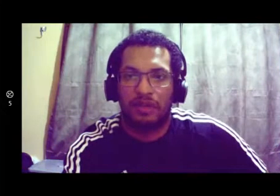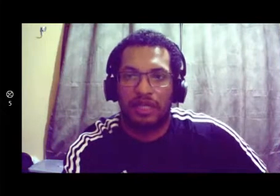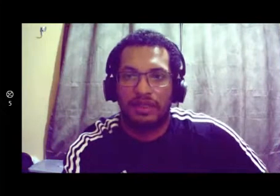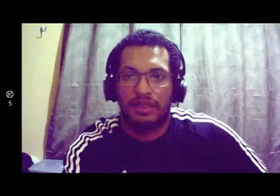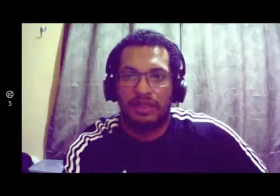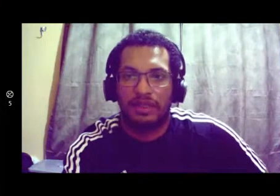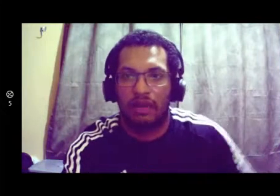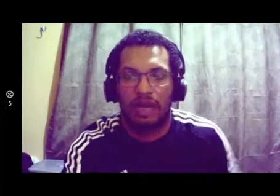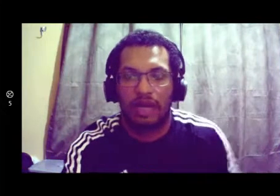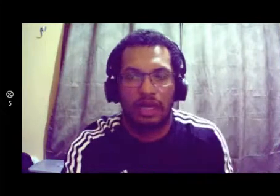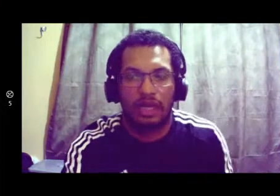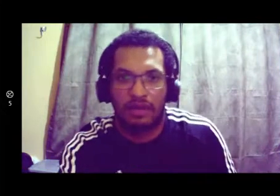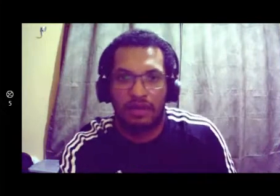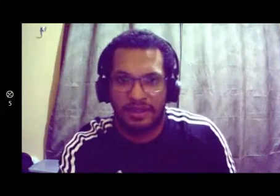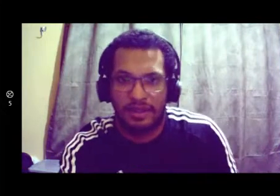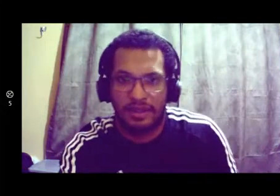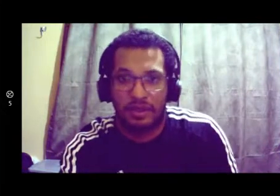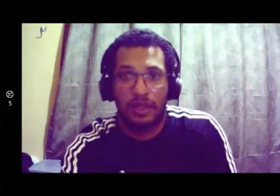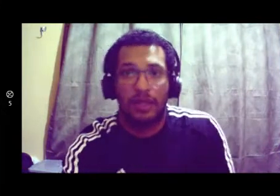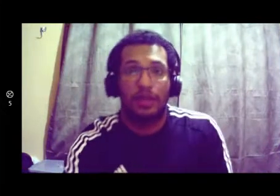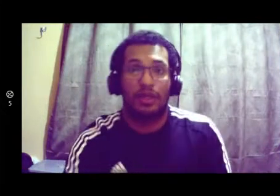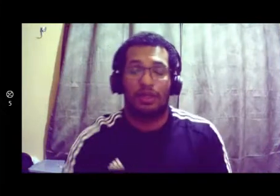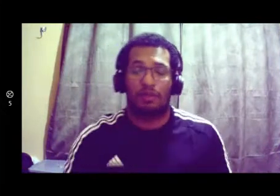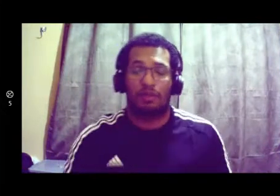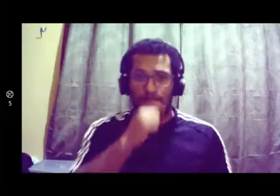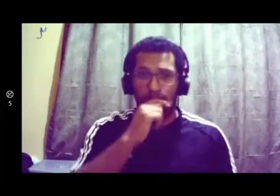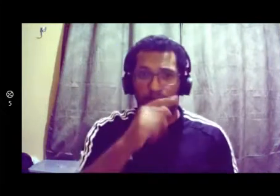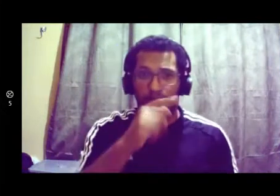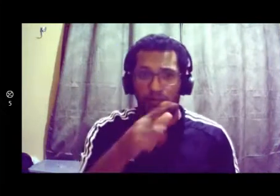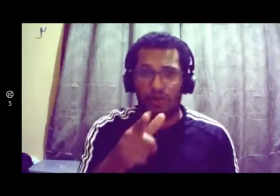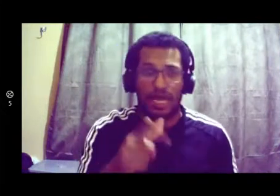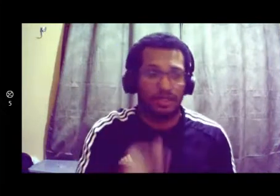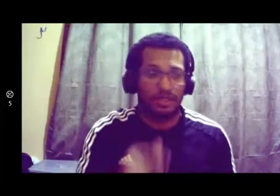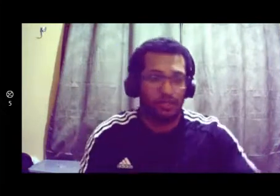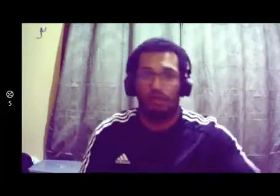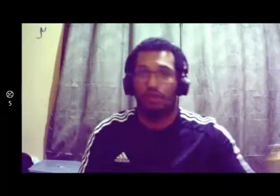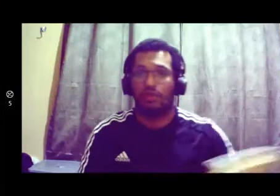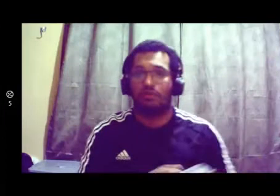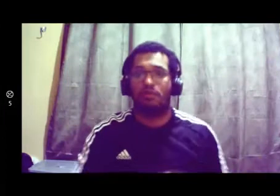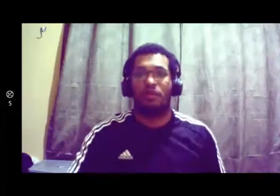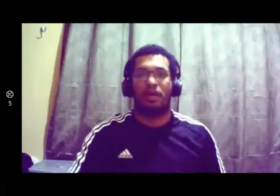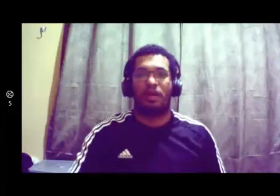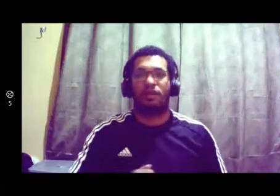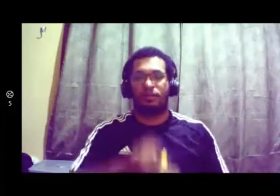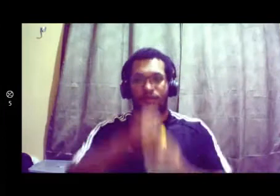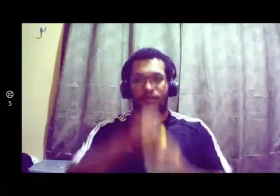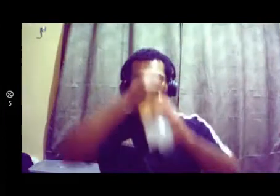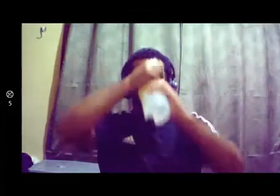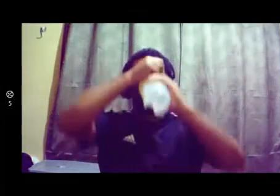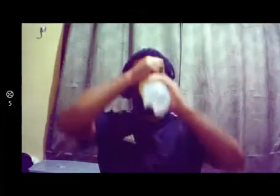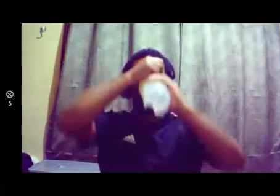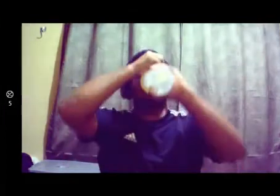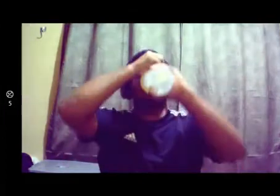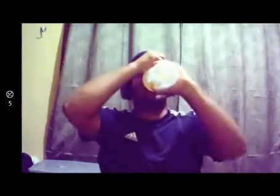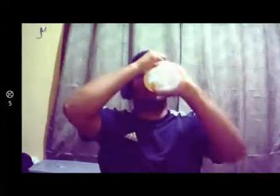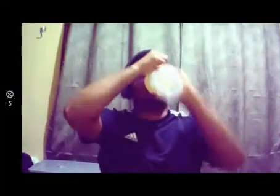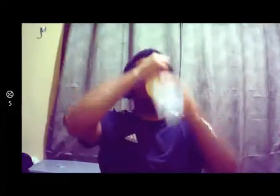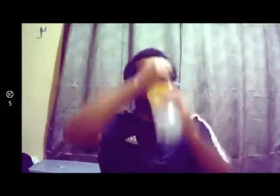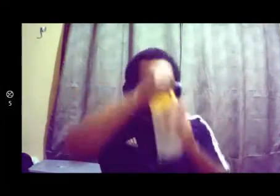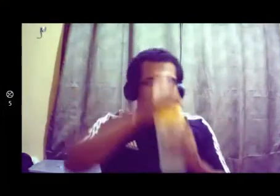vocês visualizarem, e é o calendário desse ano. Então, no caso, né? Desculpa, deixa eu beber uma água aqui.